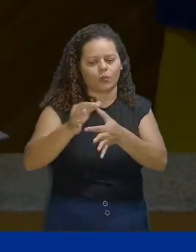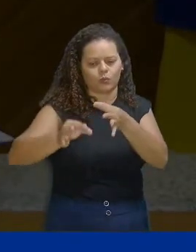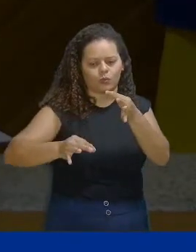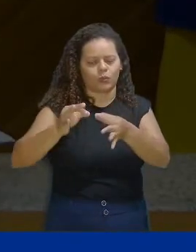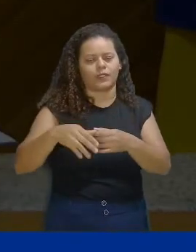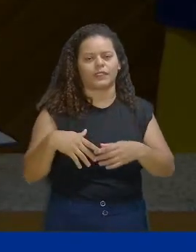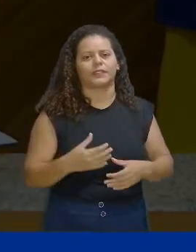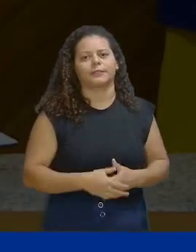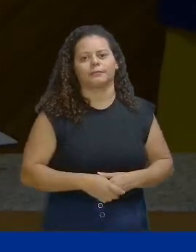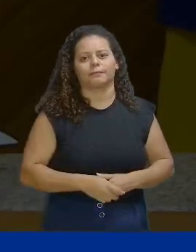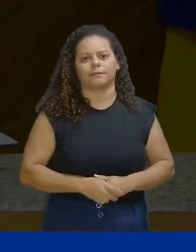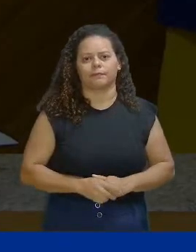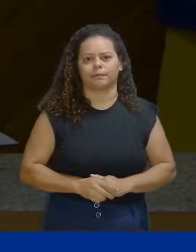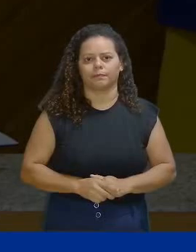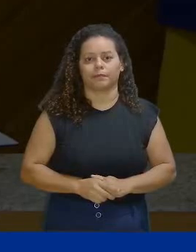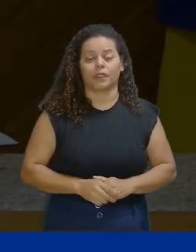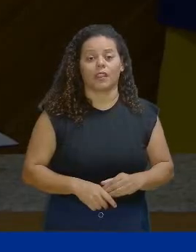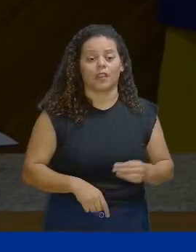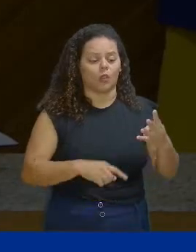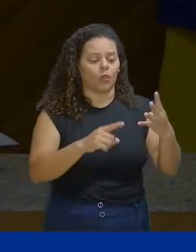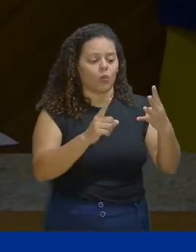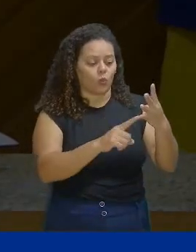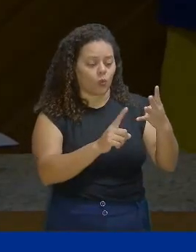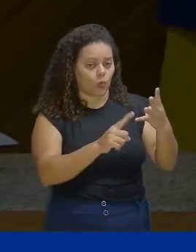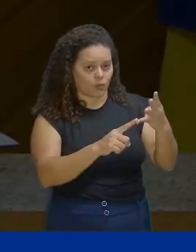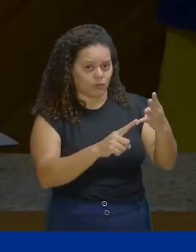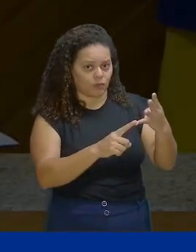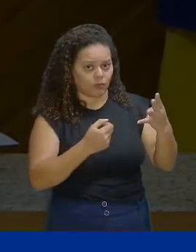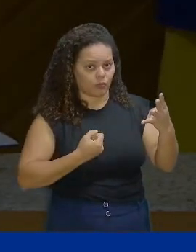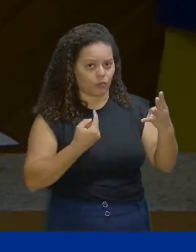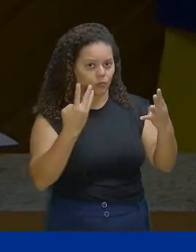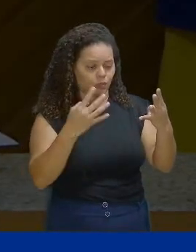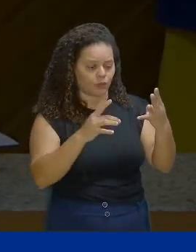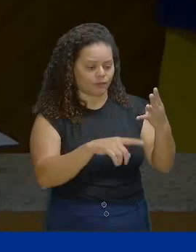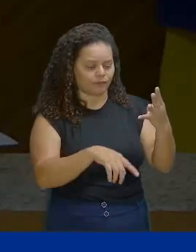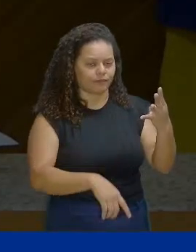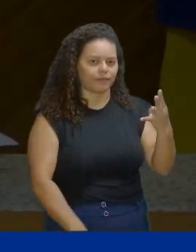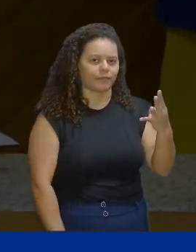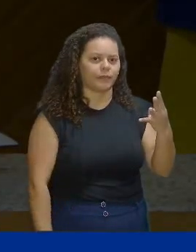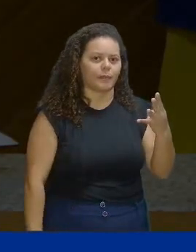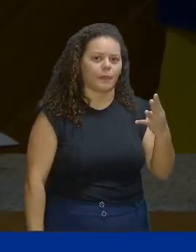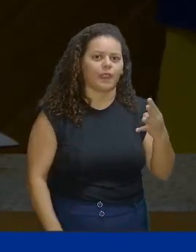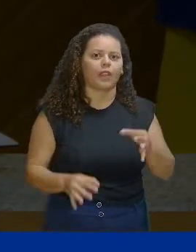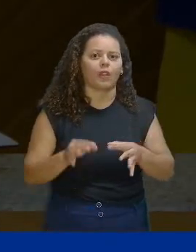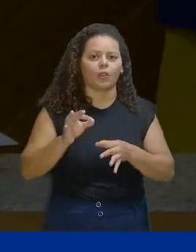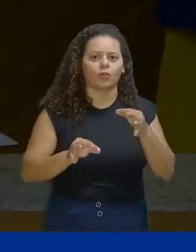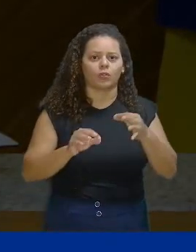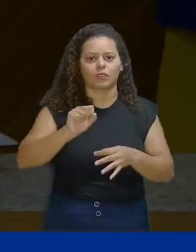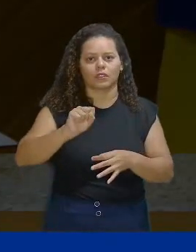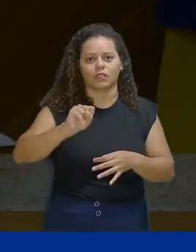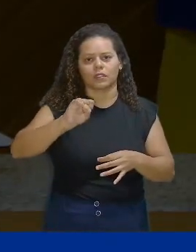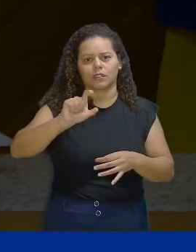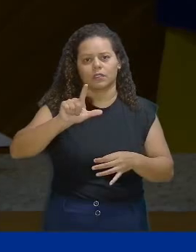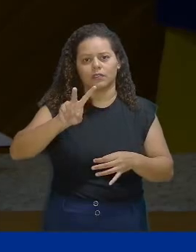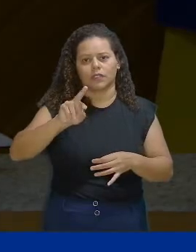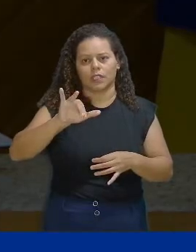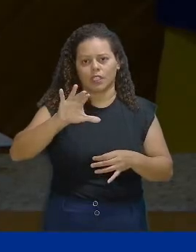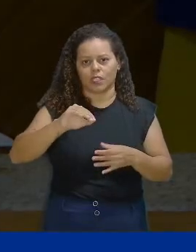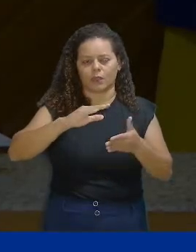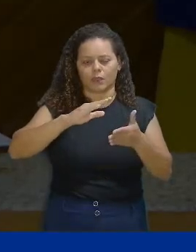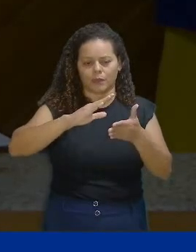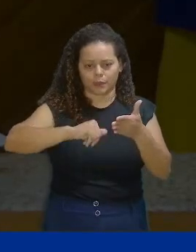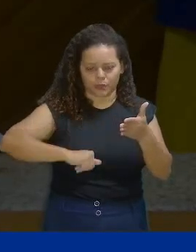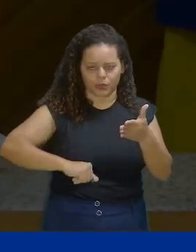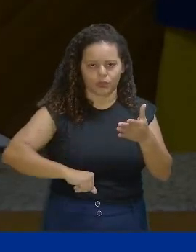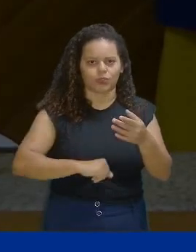está presente. O número 4, o juiz Agostinho Silvério pediu a retirada,